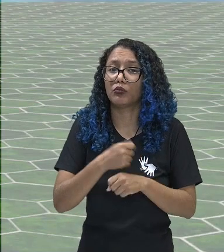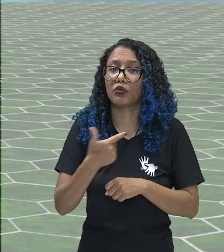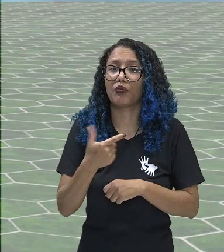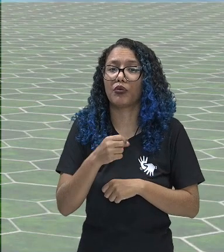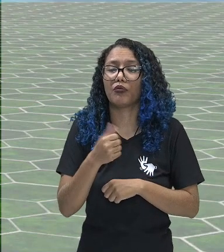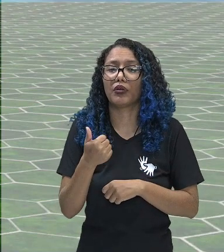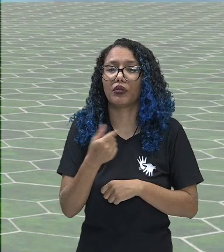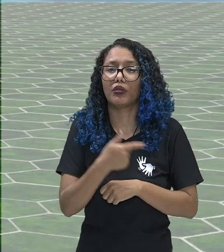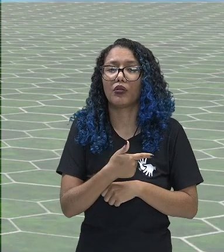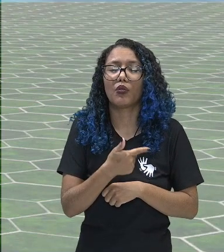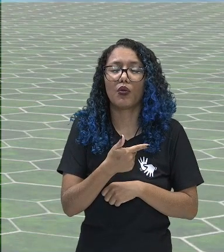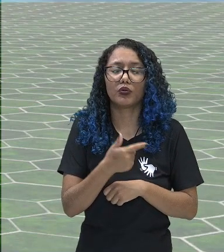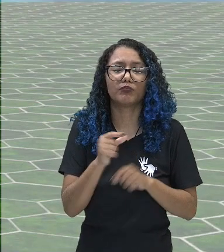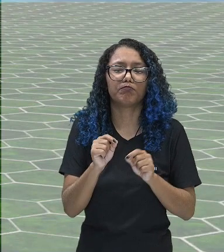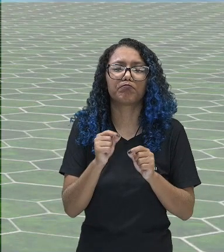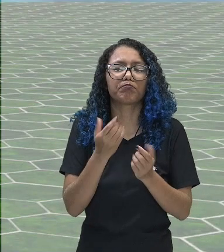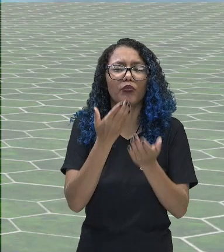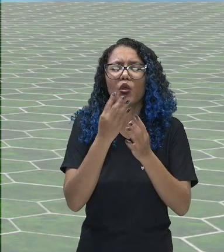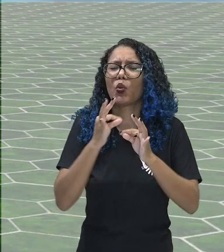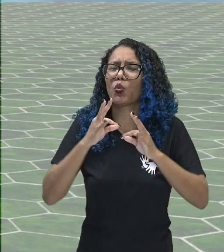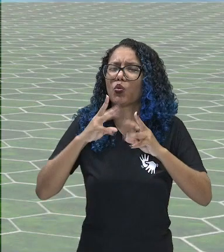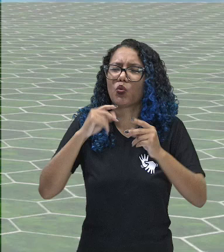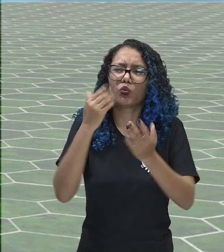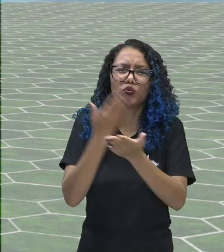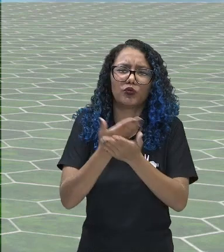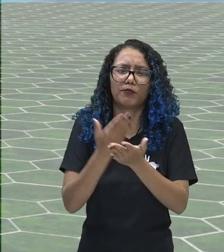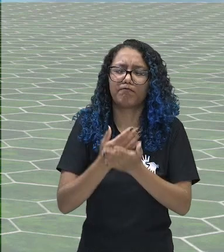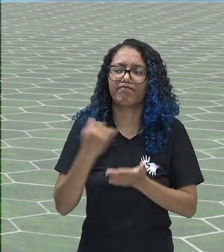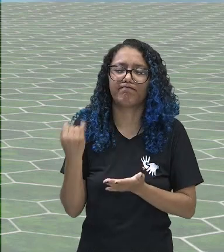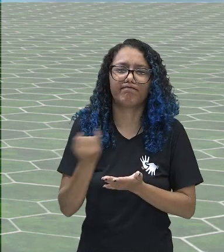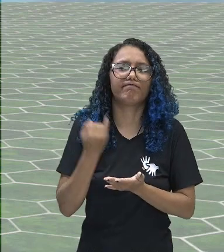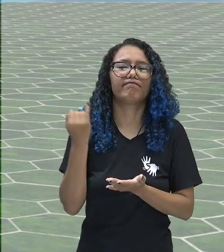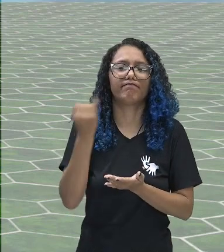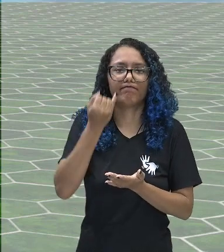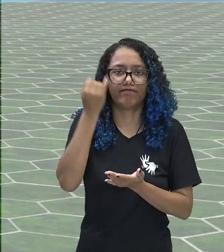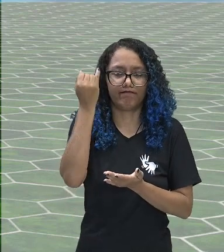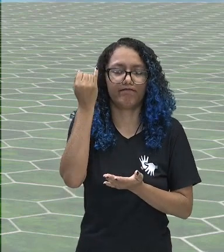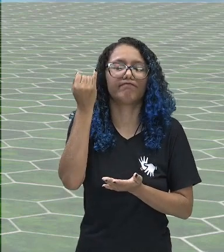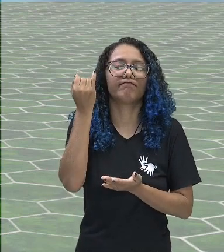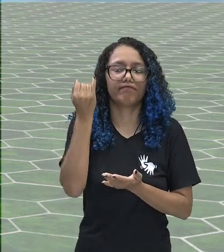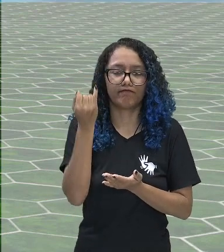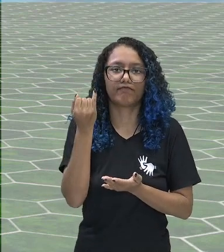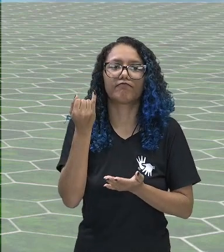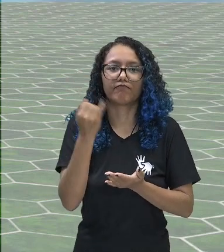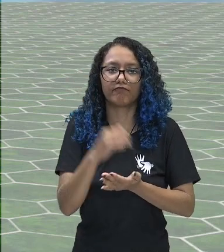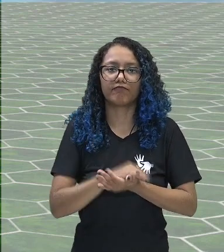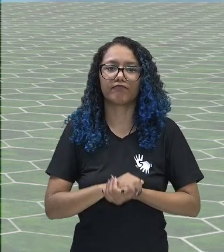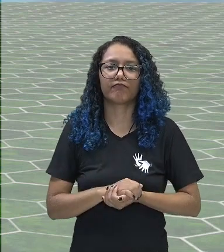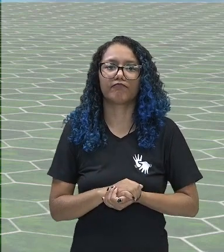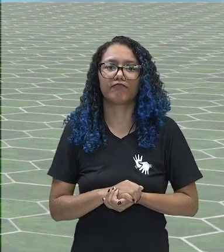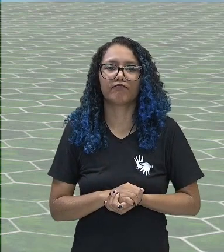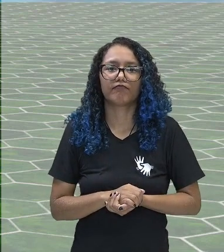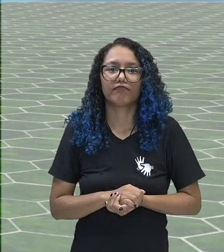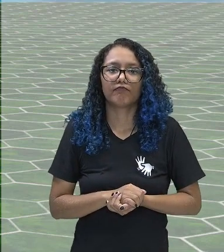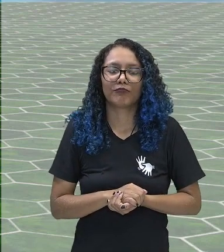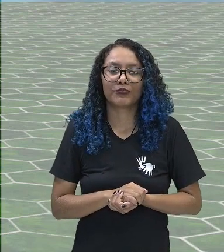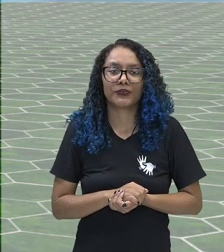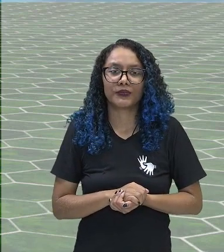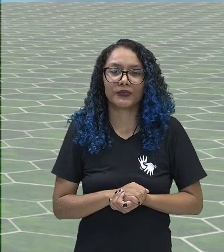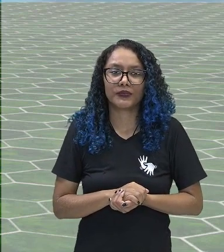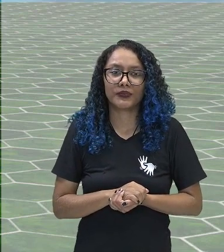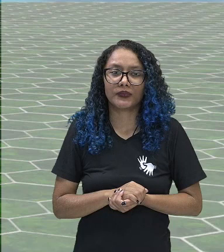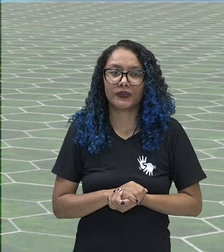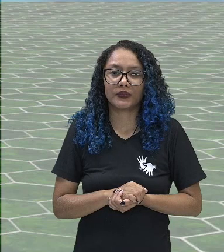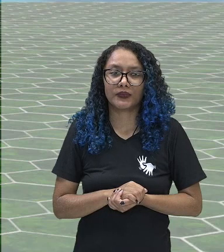muito importantes, todos esses que eu apresentei para vocês nessa linha do tempo da história da genética, foram